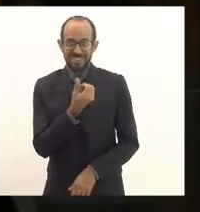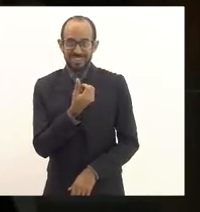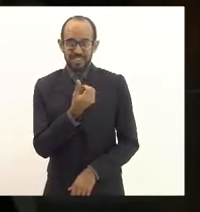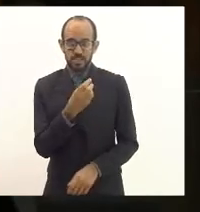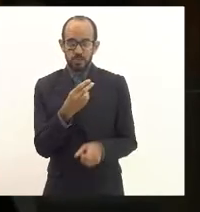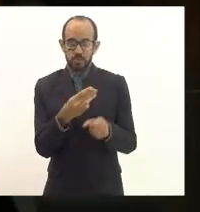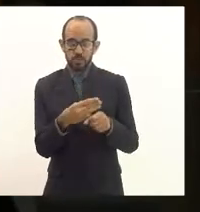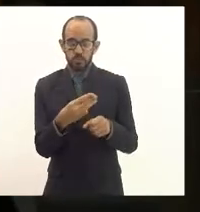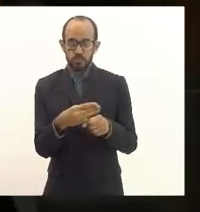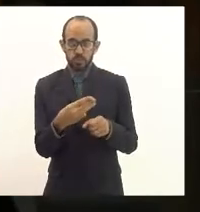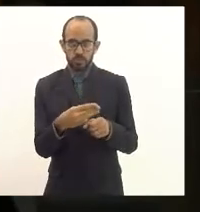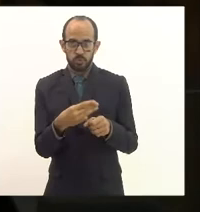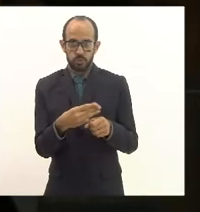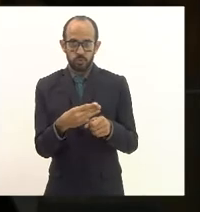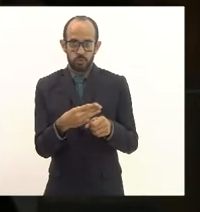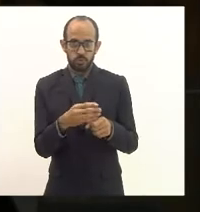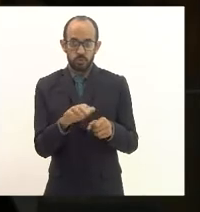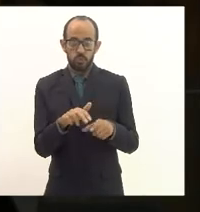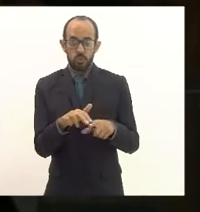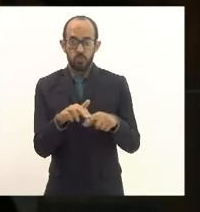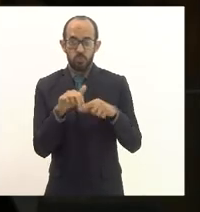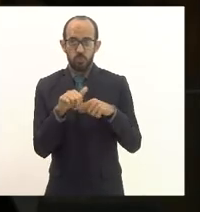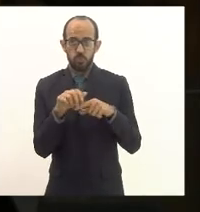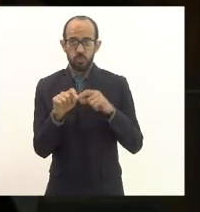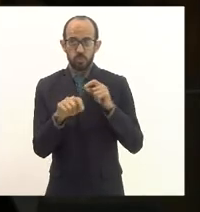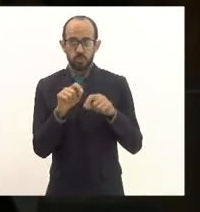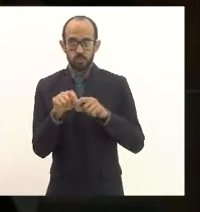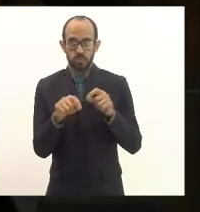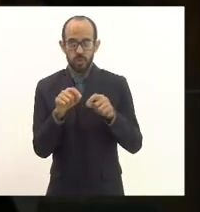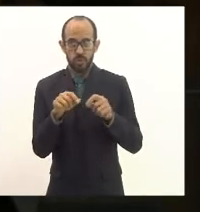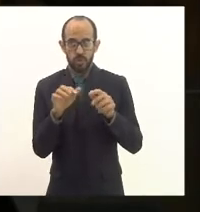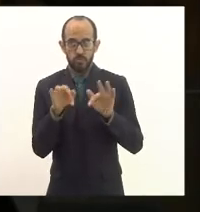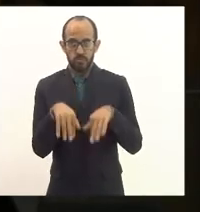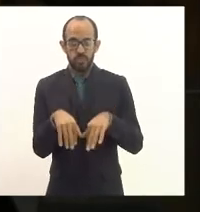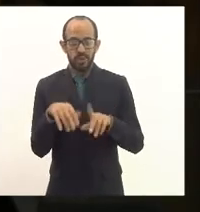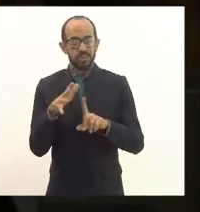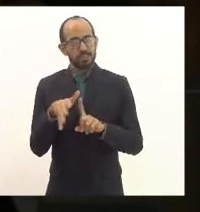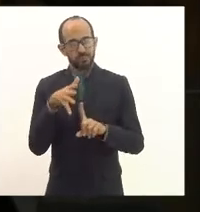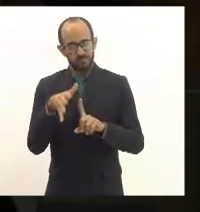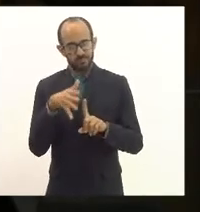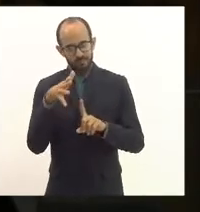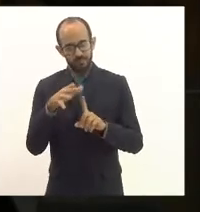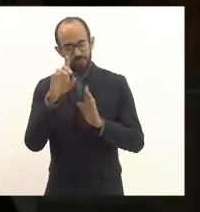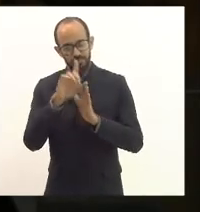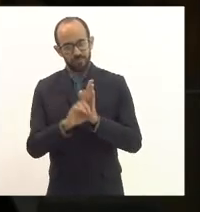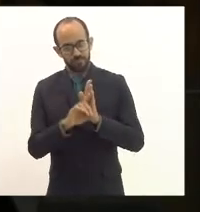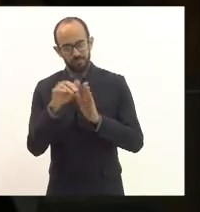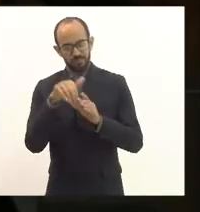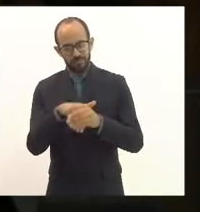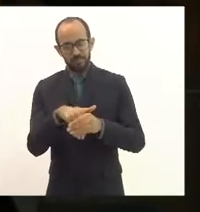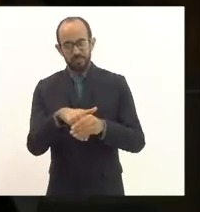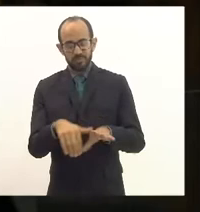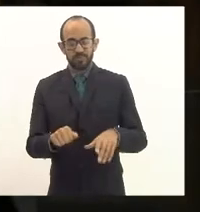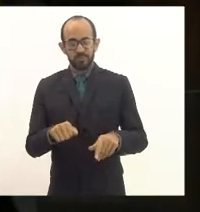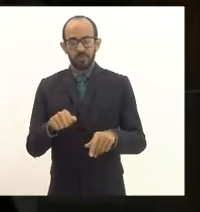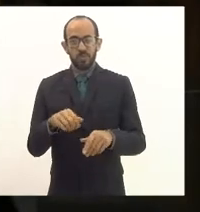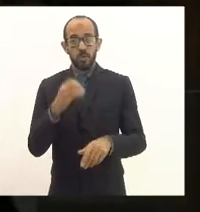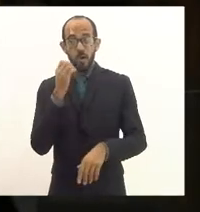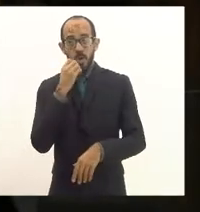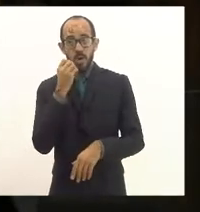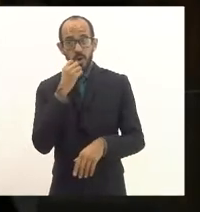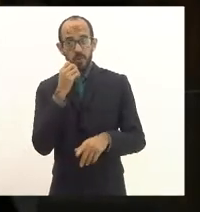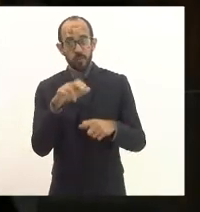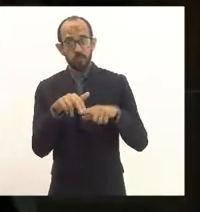municípios. Então, dito isso, dou por encerrado aqui a minha declaração de voto, evidentemente, por